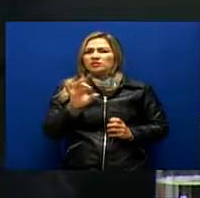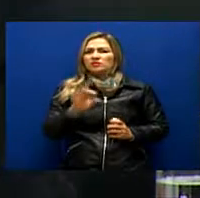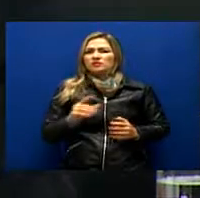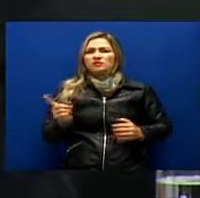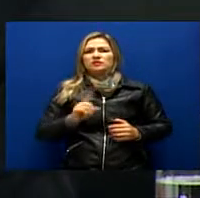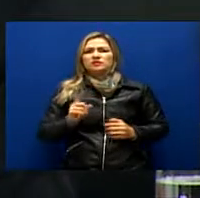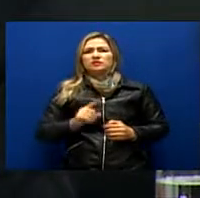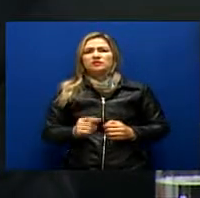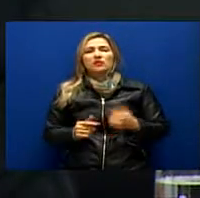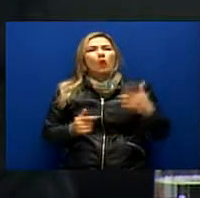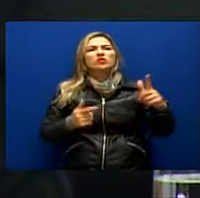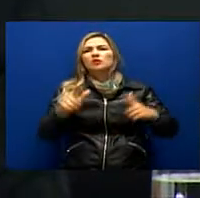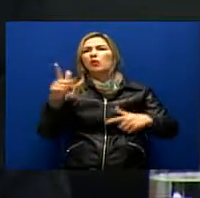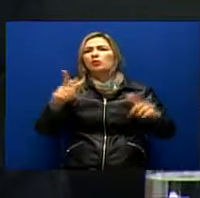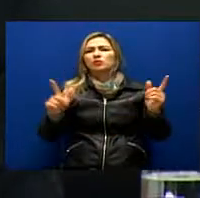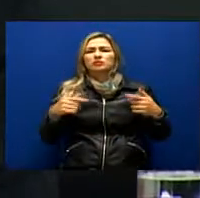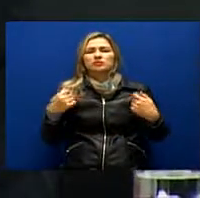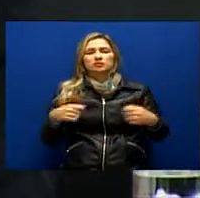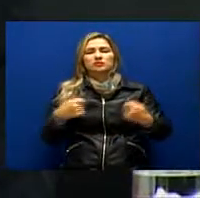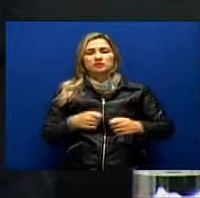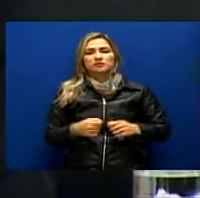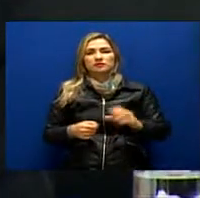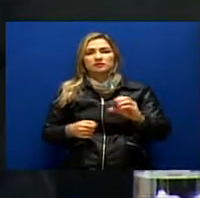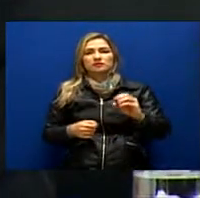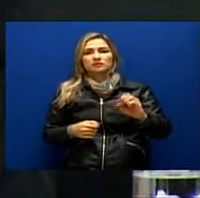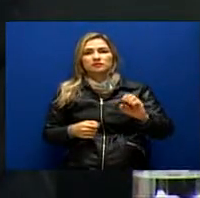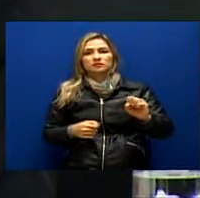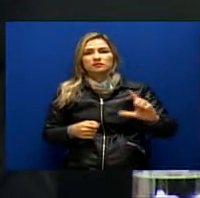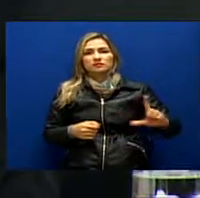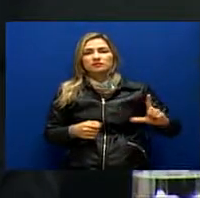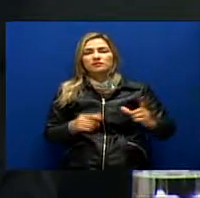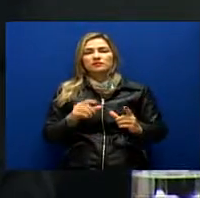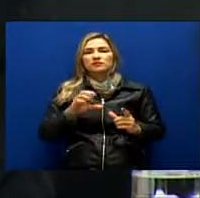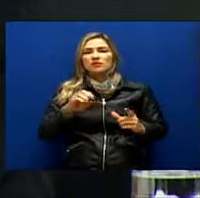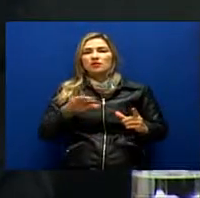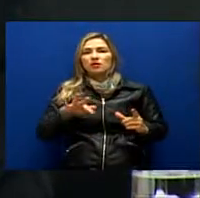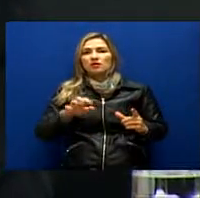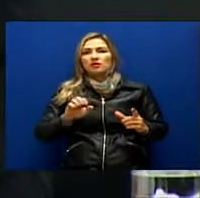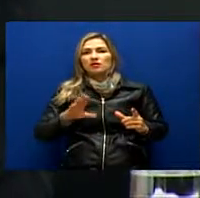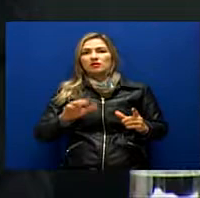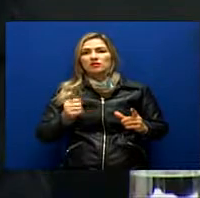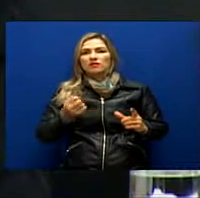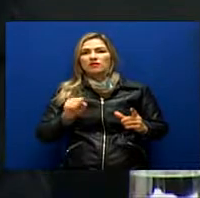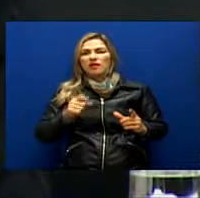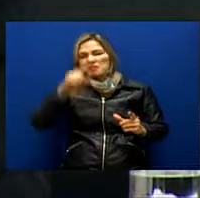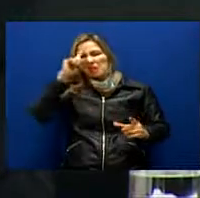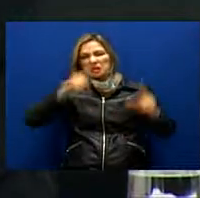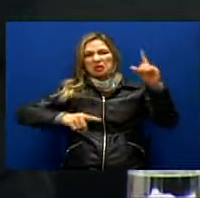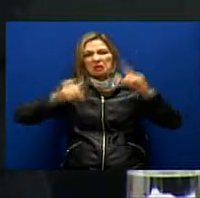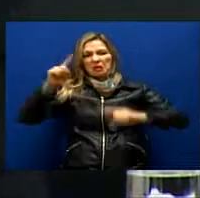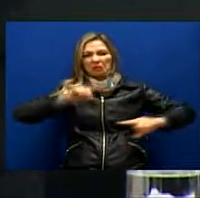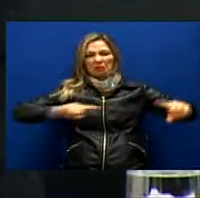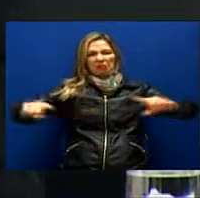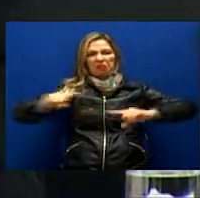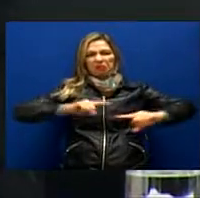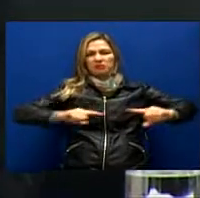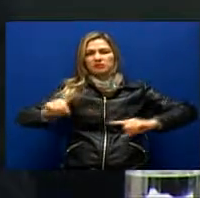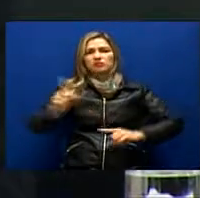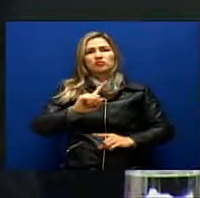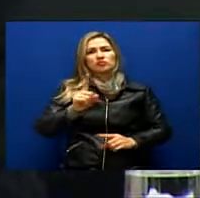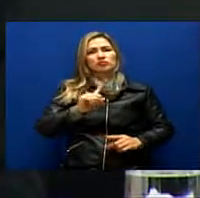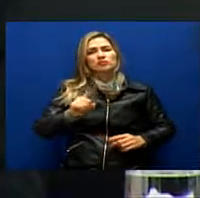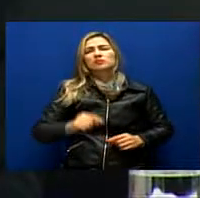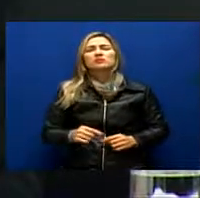licitação também para outras. Por que só o Céu e o Febas mandam aqui? E as informações, Tem dia com velório gratuito da Alceu e da Alfebas, mas não